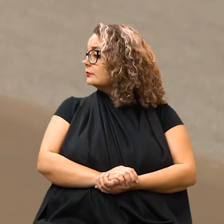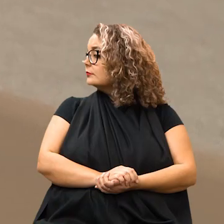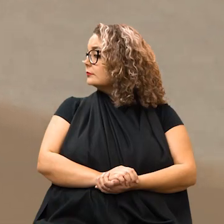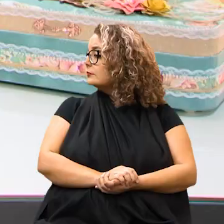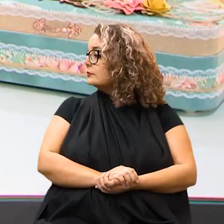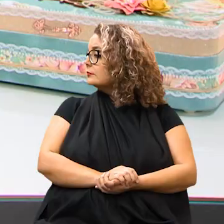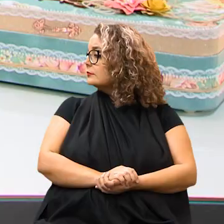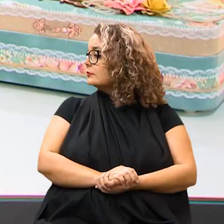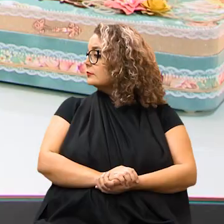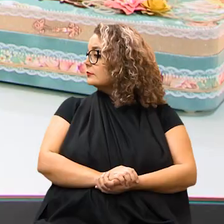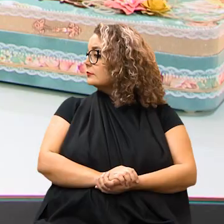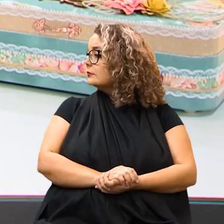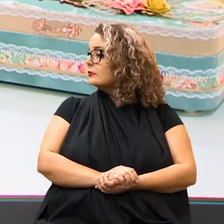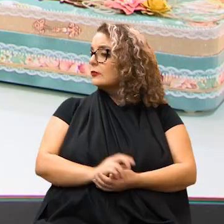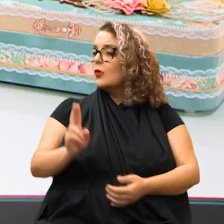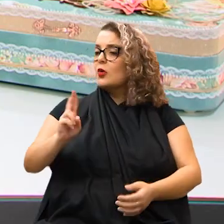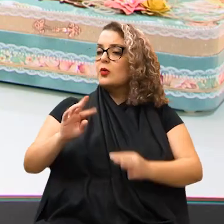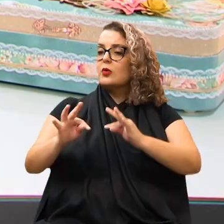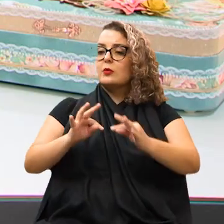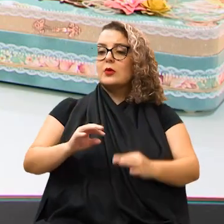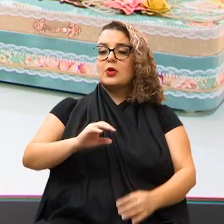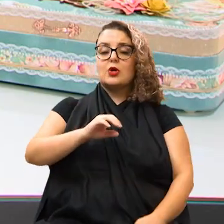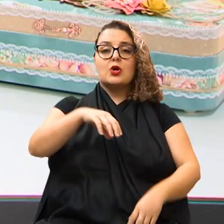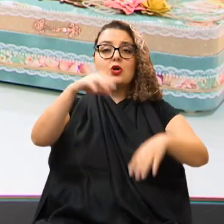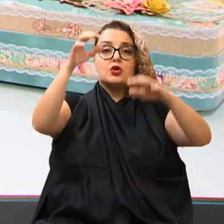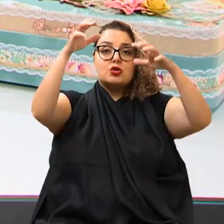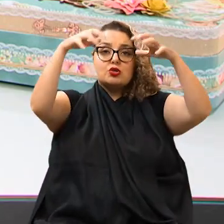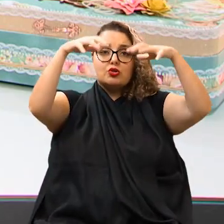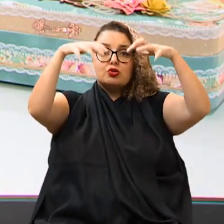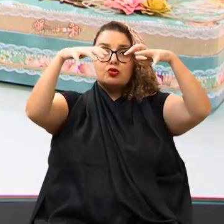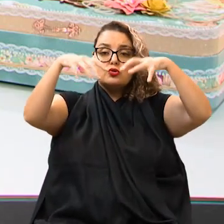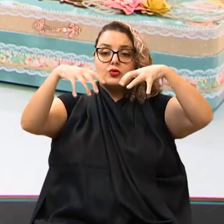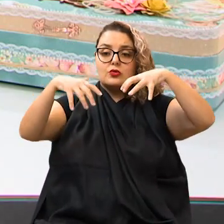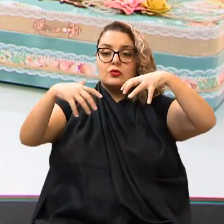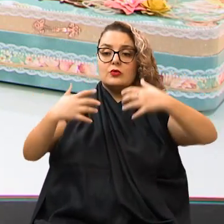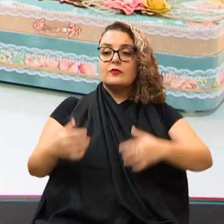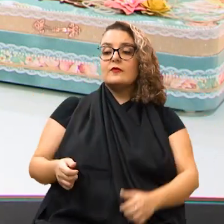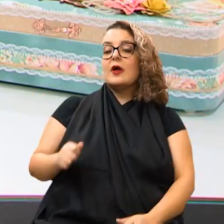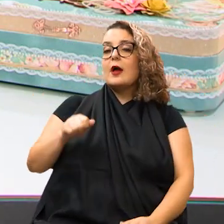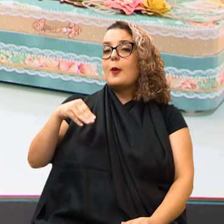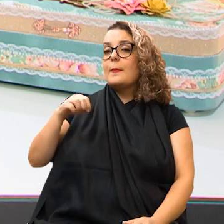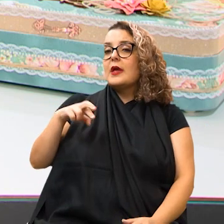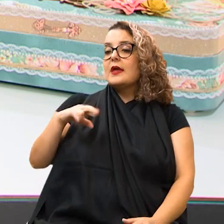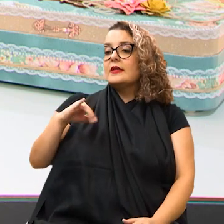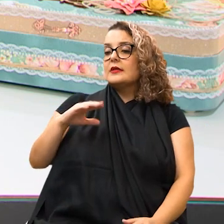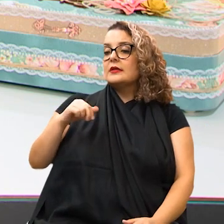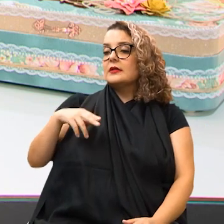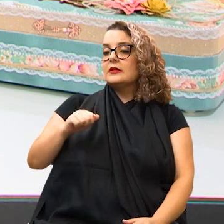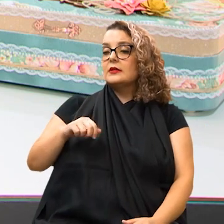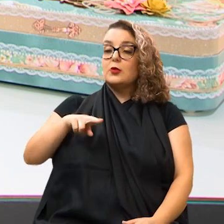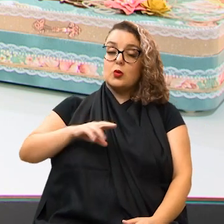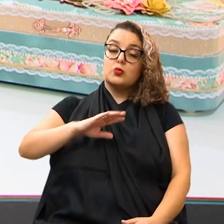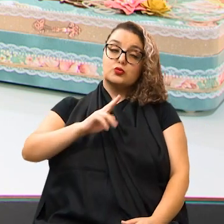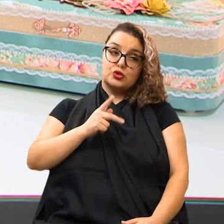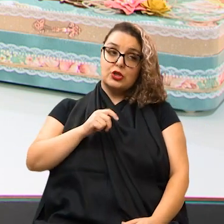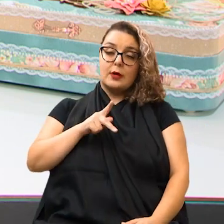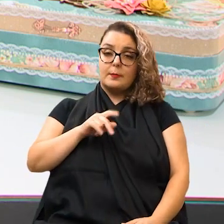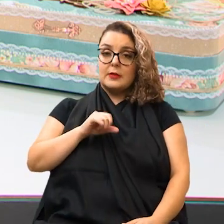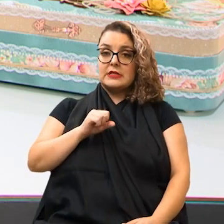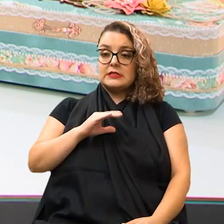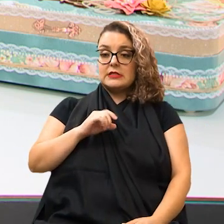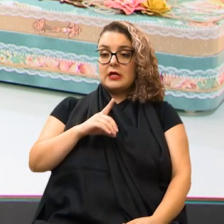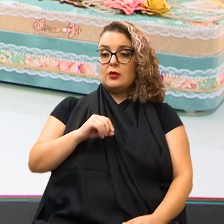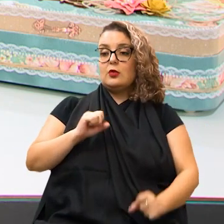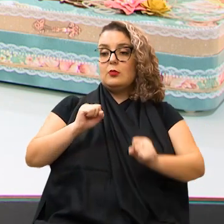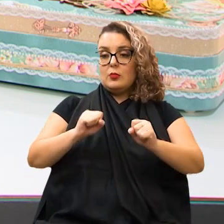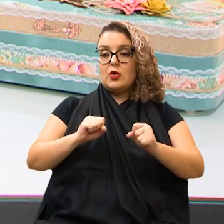pincelzinho assim... Como é o nome dessa técnica? Chuva americana. Chuva americana. Isso, ou chapiscado, né? Dá certo também fazer